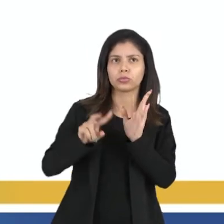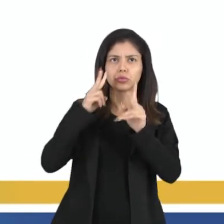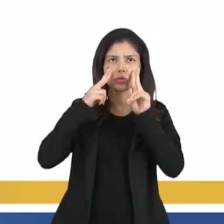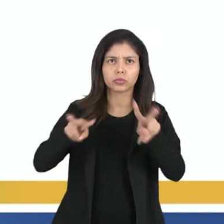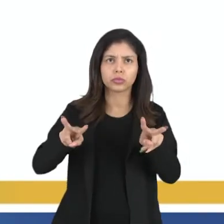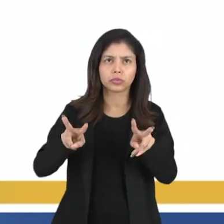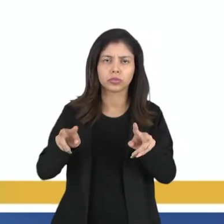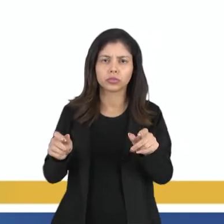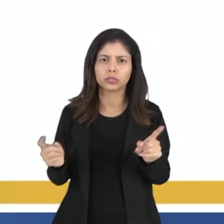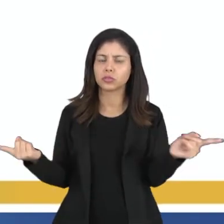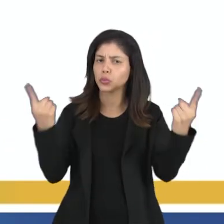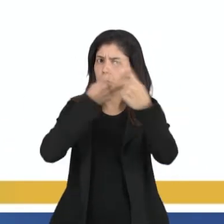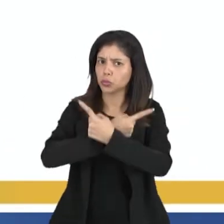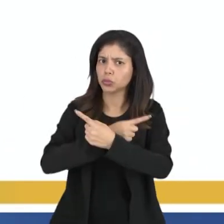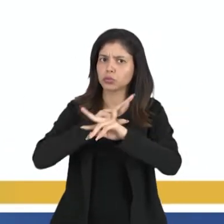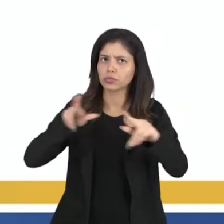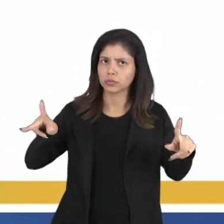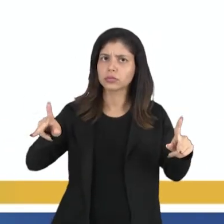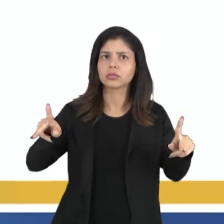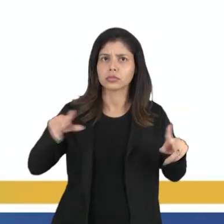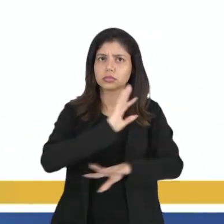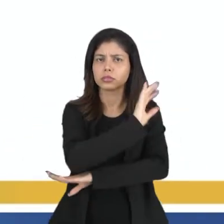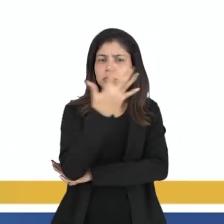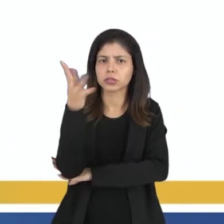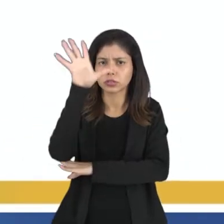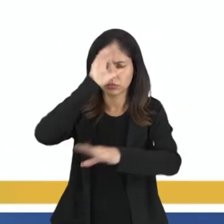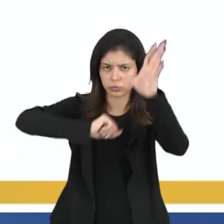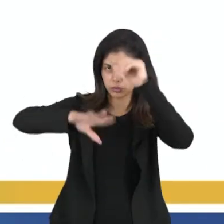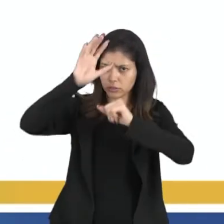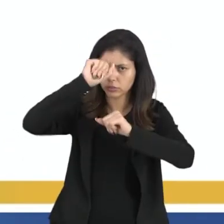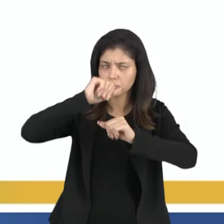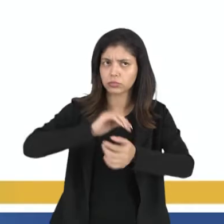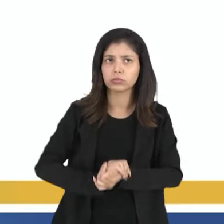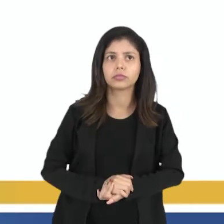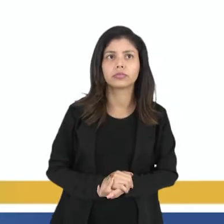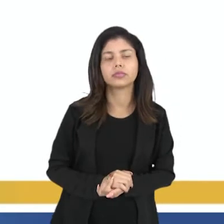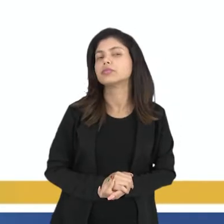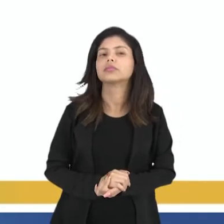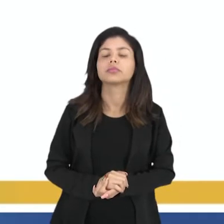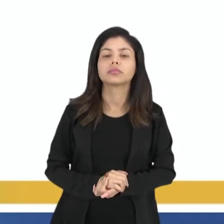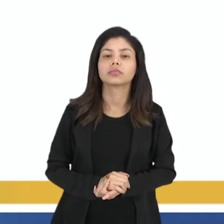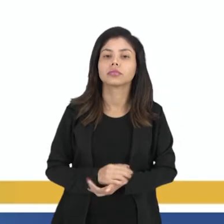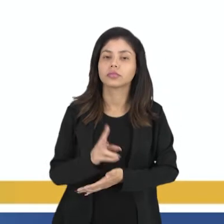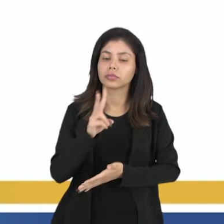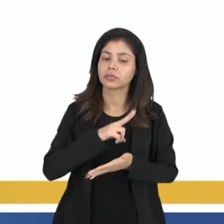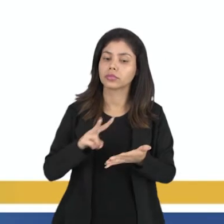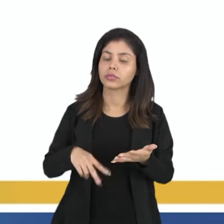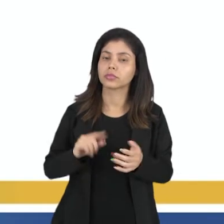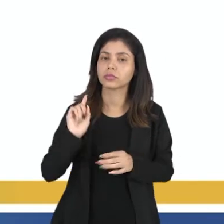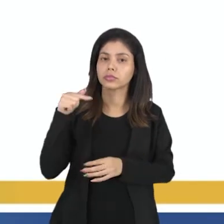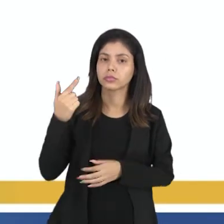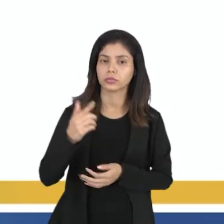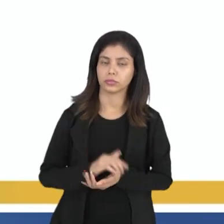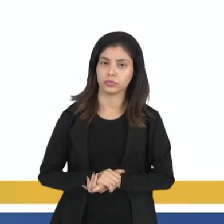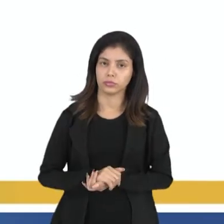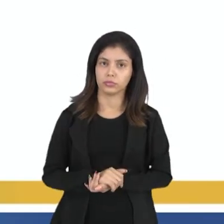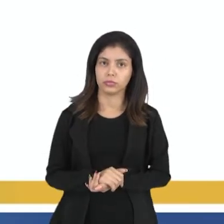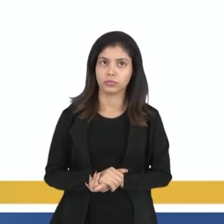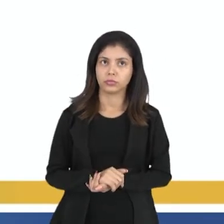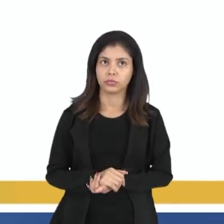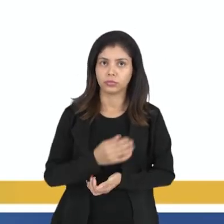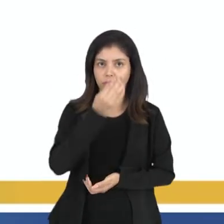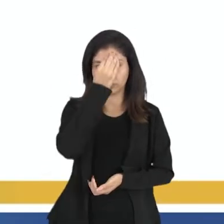opostos acerca da natureza do conhecimento. Não sei. Vamos fazer uma leitura para depois a gente fazer